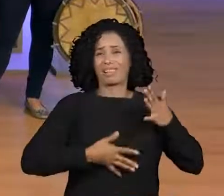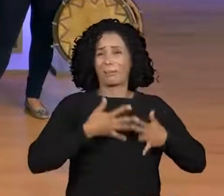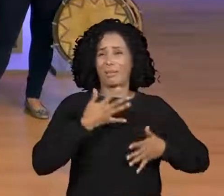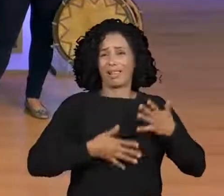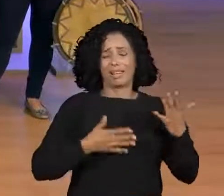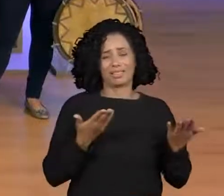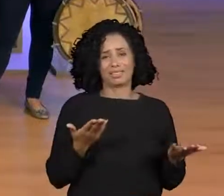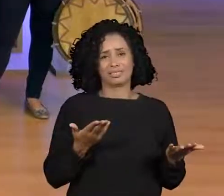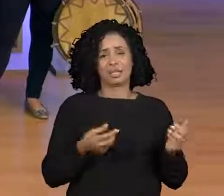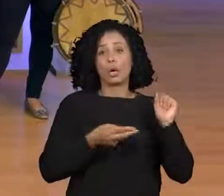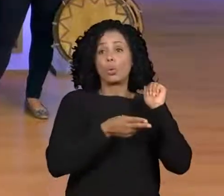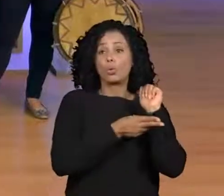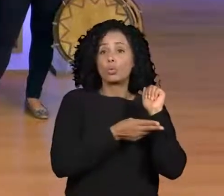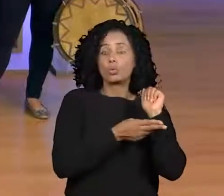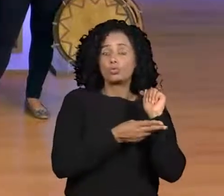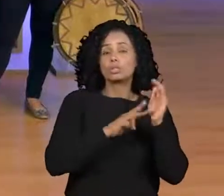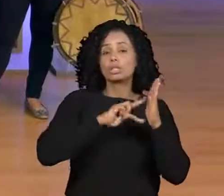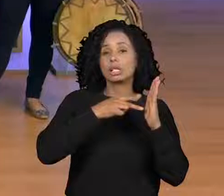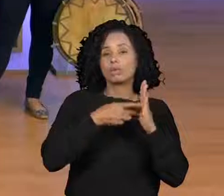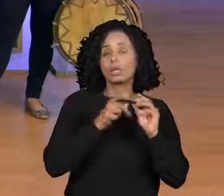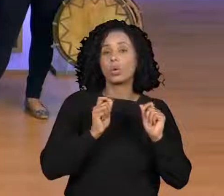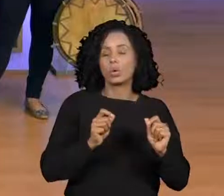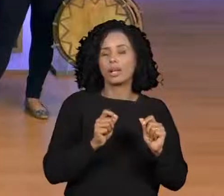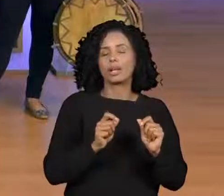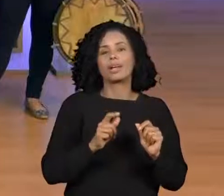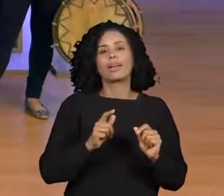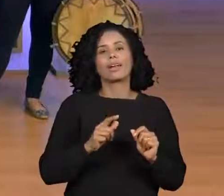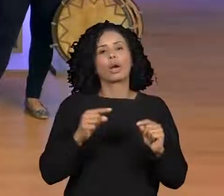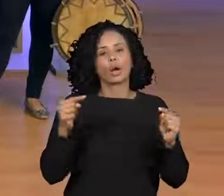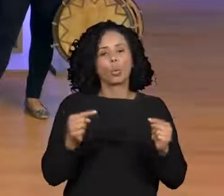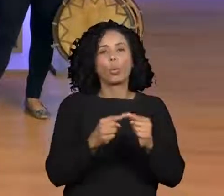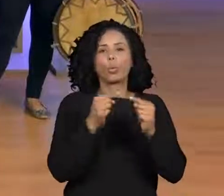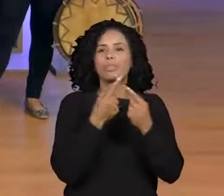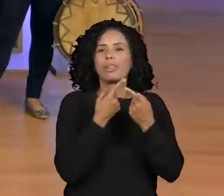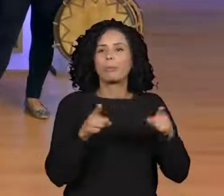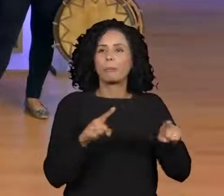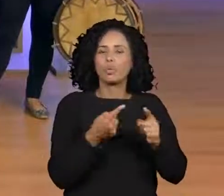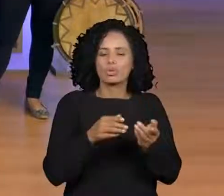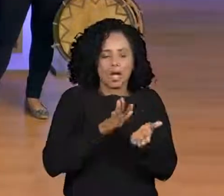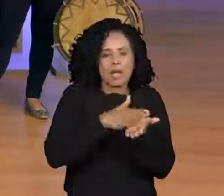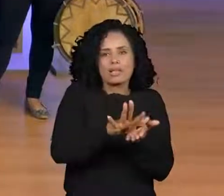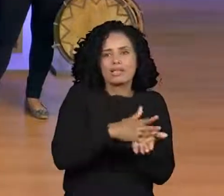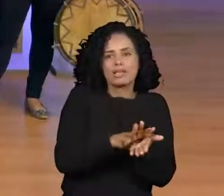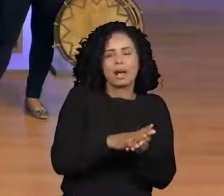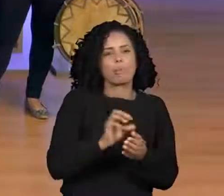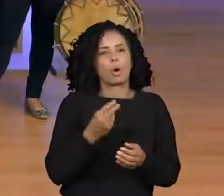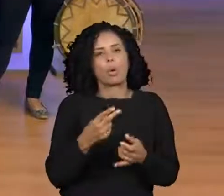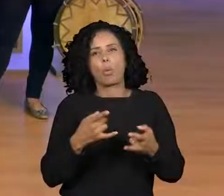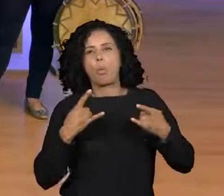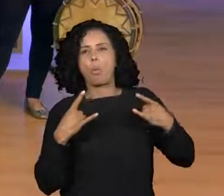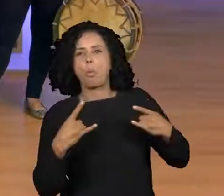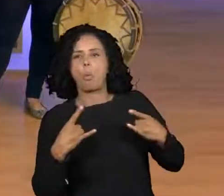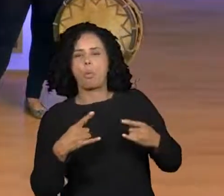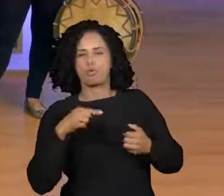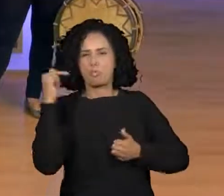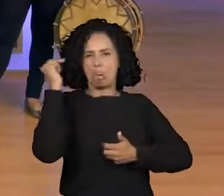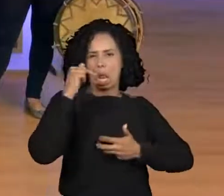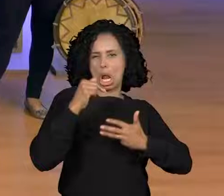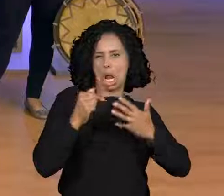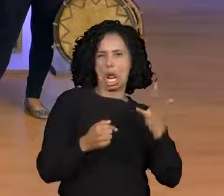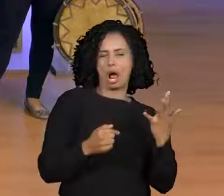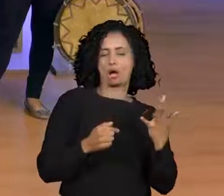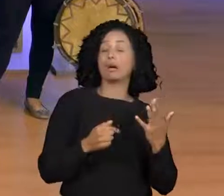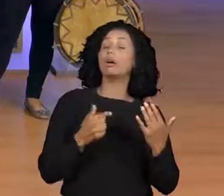ritmo é você... Porque você juntou um elemento... Uma